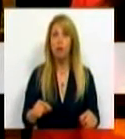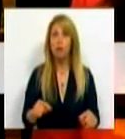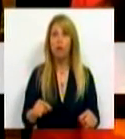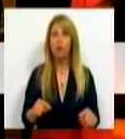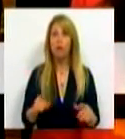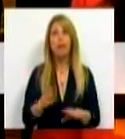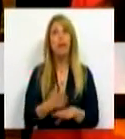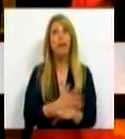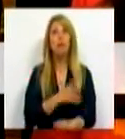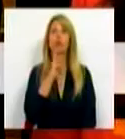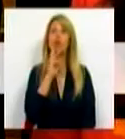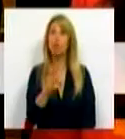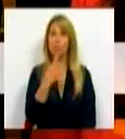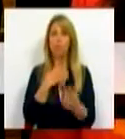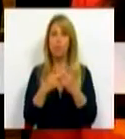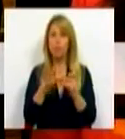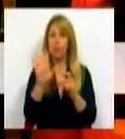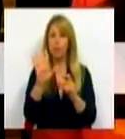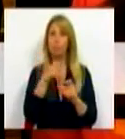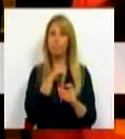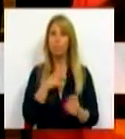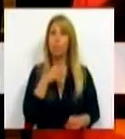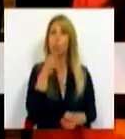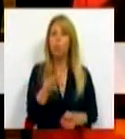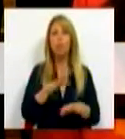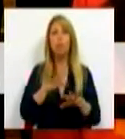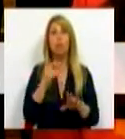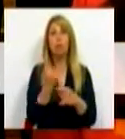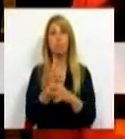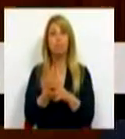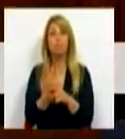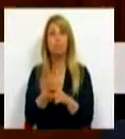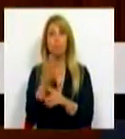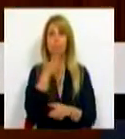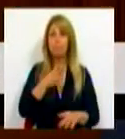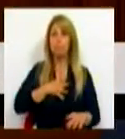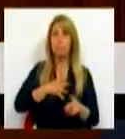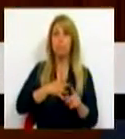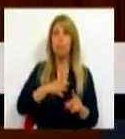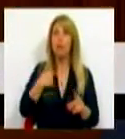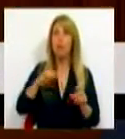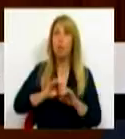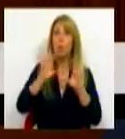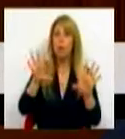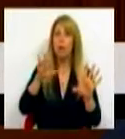Antes de responder a essa pergunta, deixe-me só referir em relação à afirmação que fez, que eu de facto não esclareci.